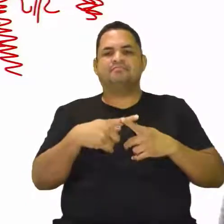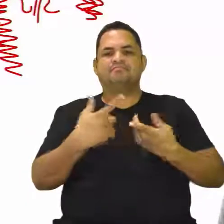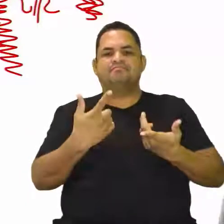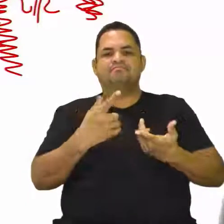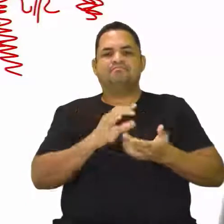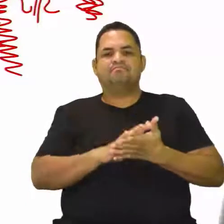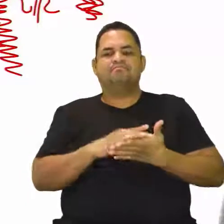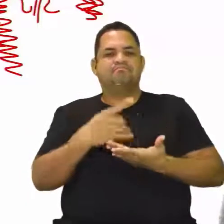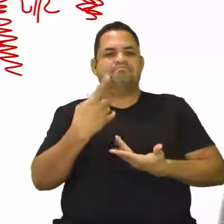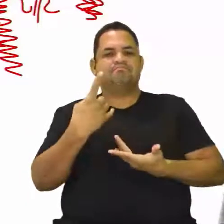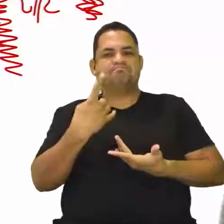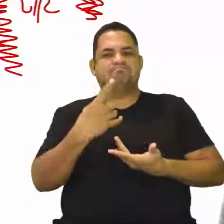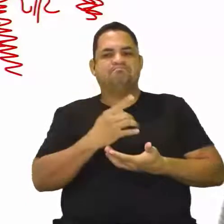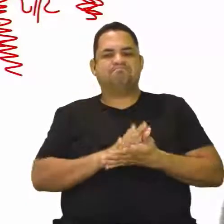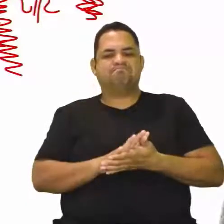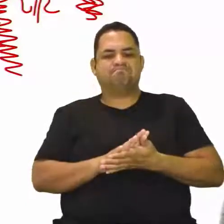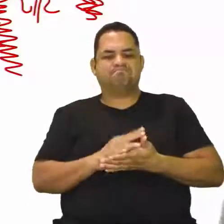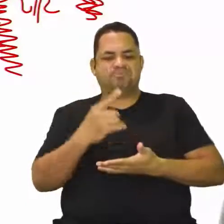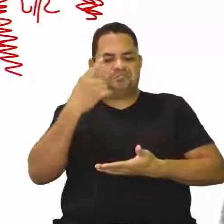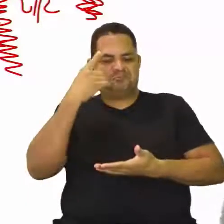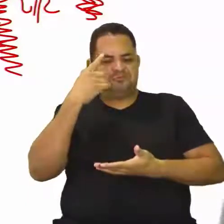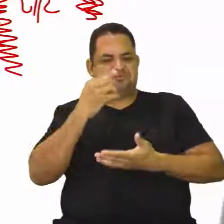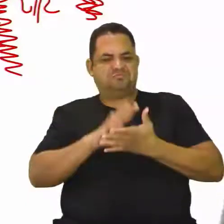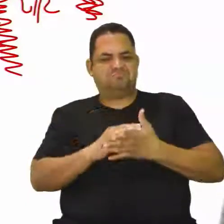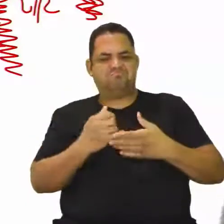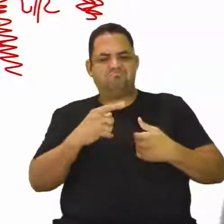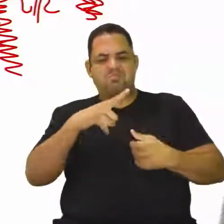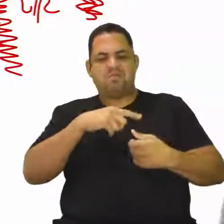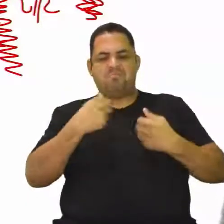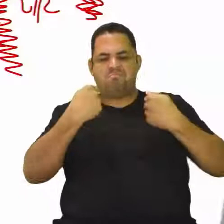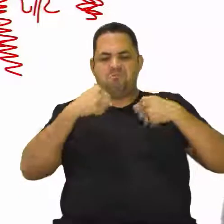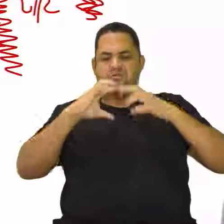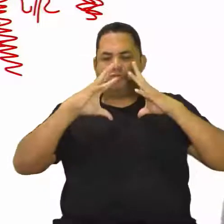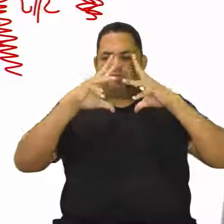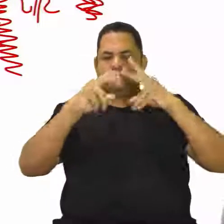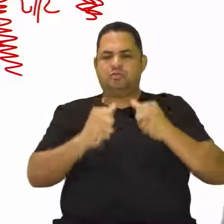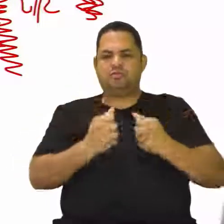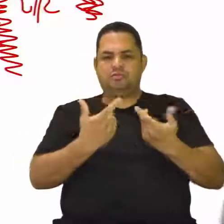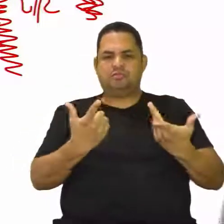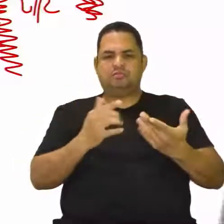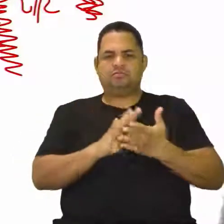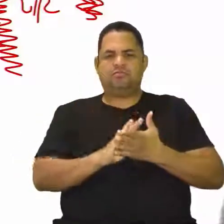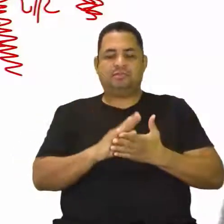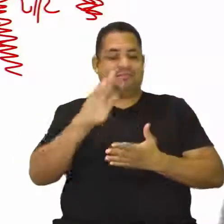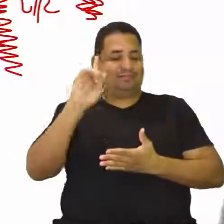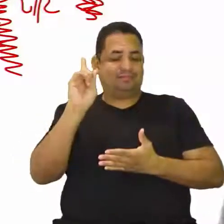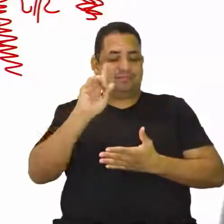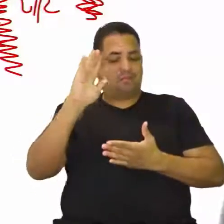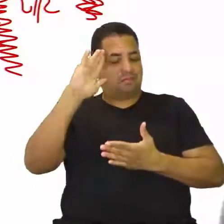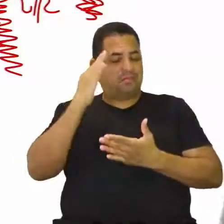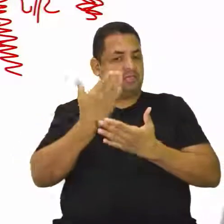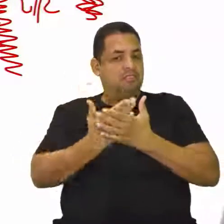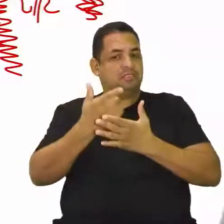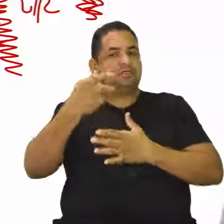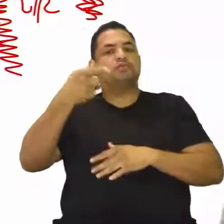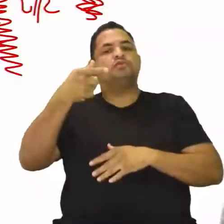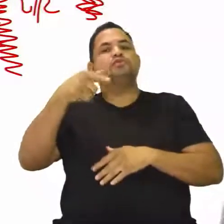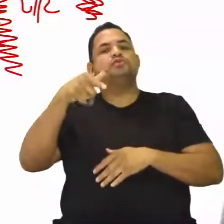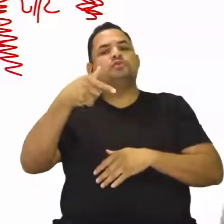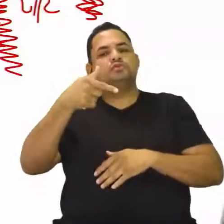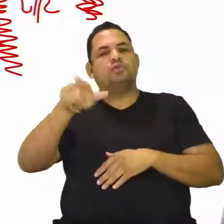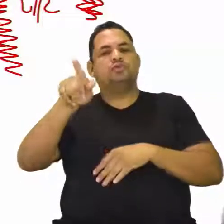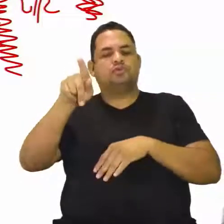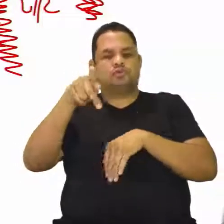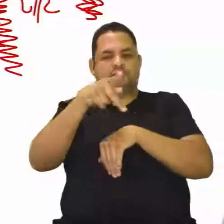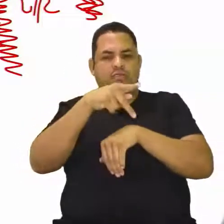se achou cara e a verdade ele ele ele ele não levou a sério os outros países